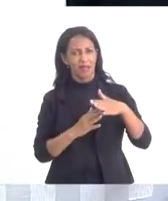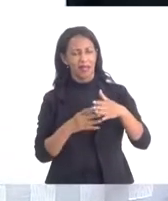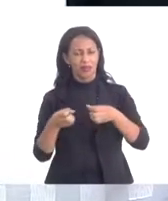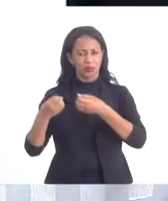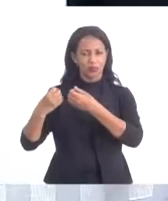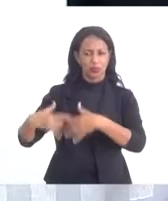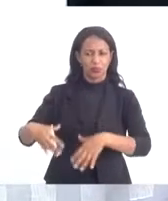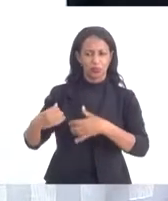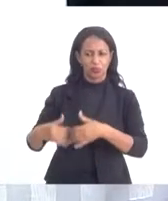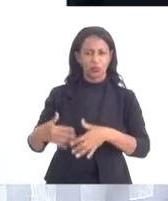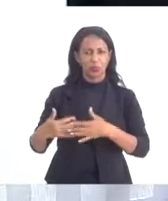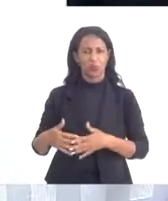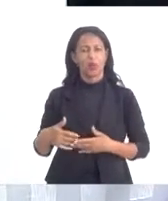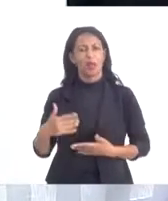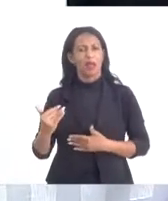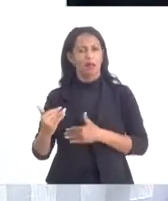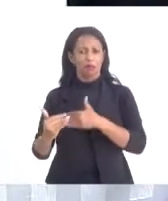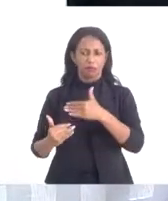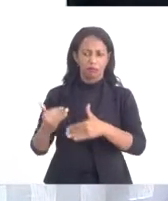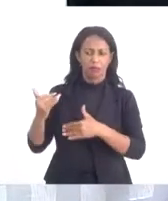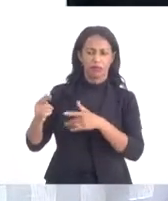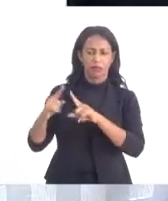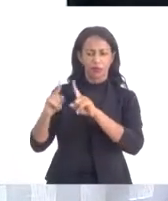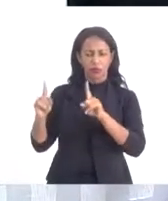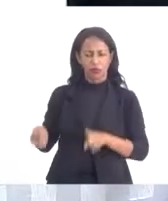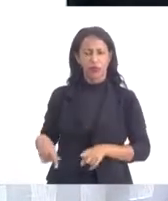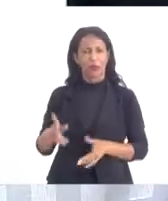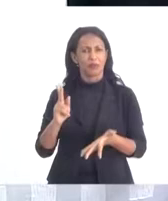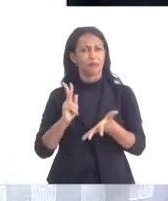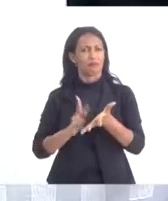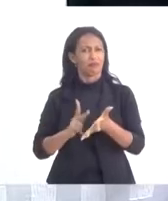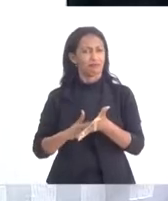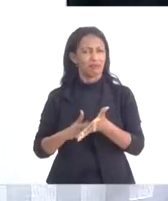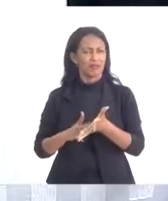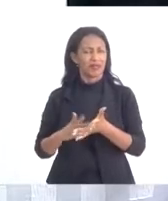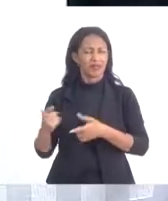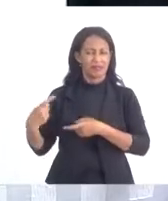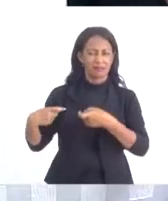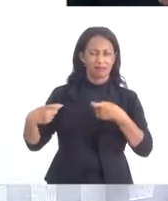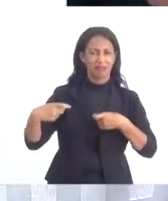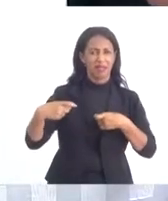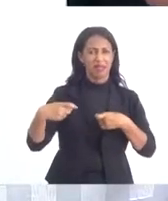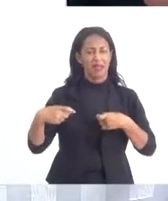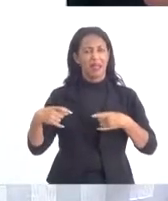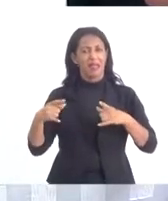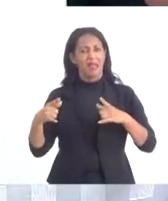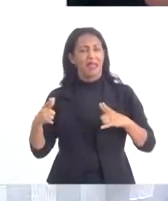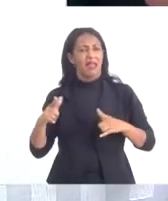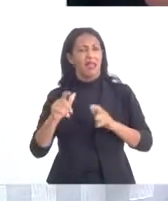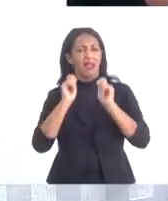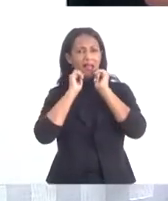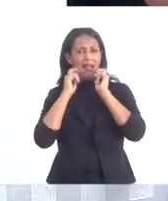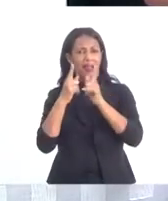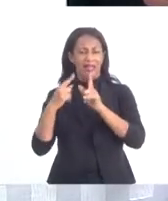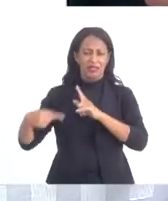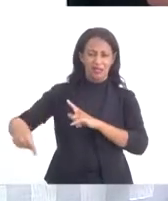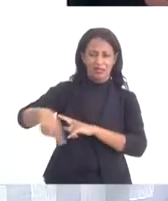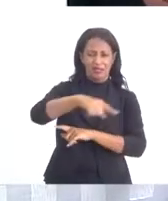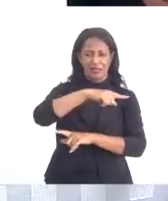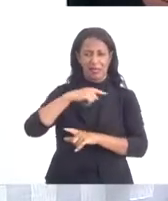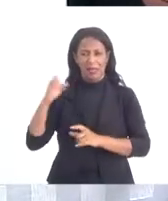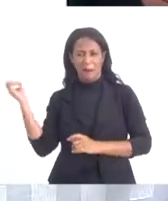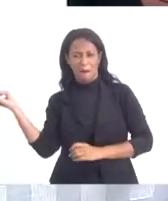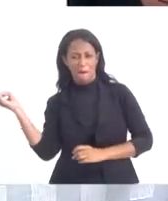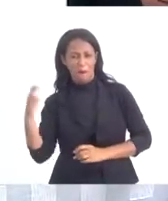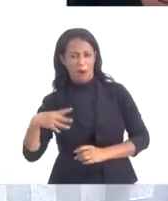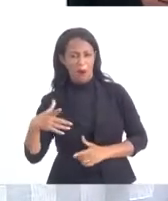elevamos contribuição de servidores. Foi uma verdadeira guerra. Assembleia cercada ao som de bombas de efeito moral,